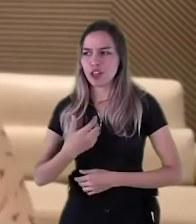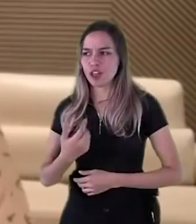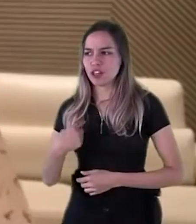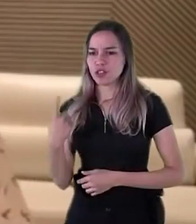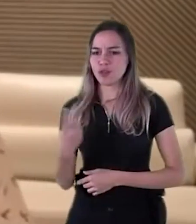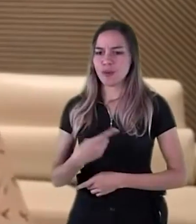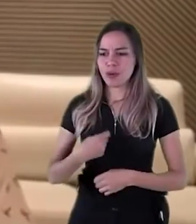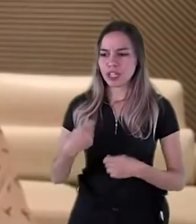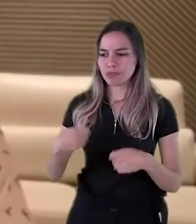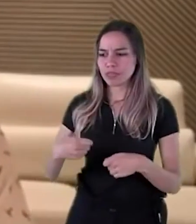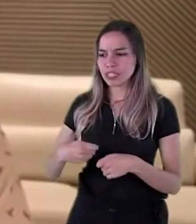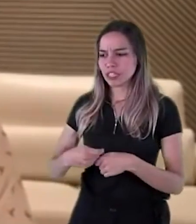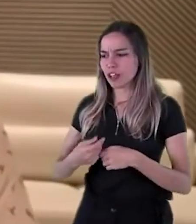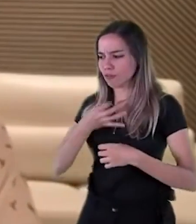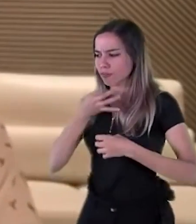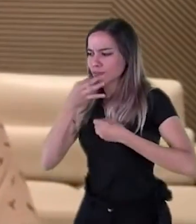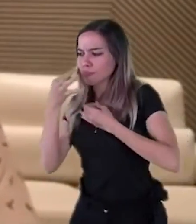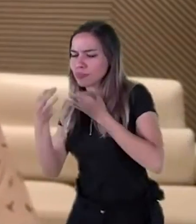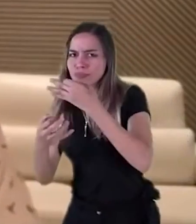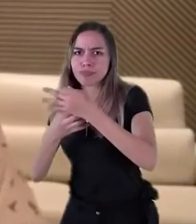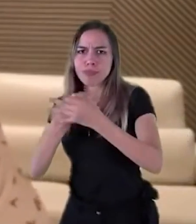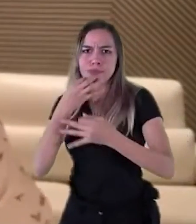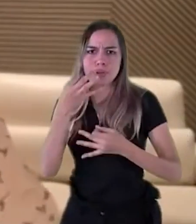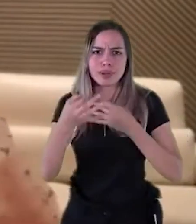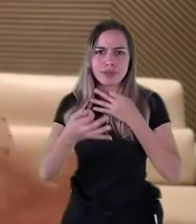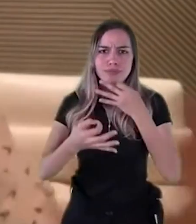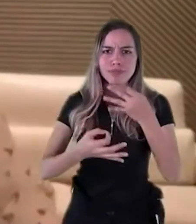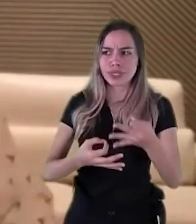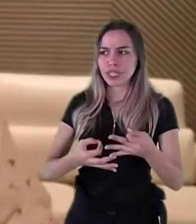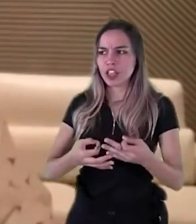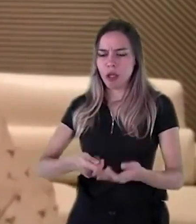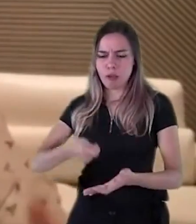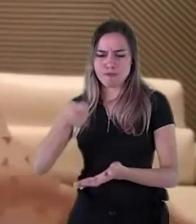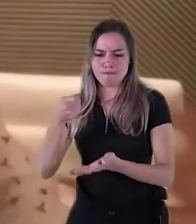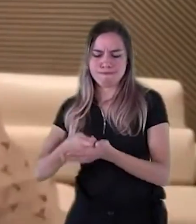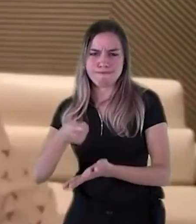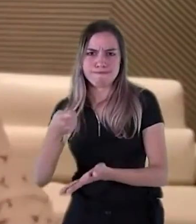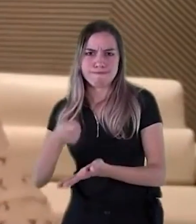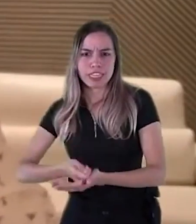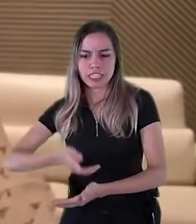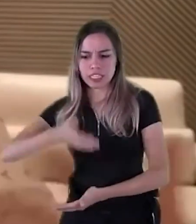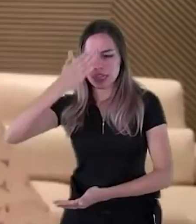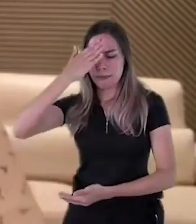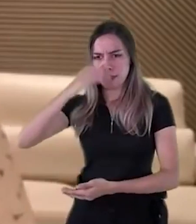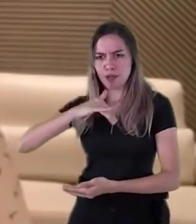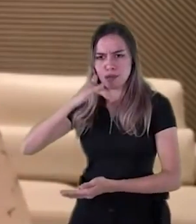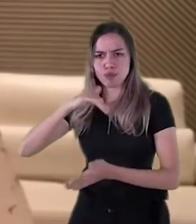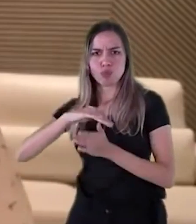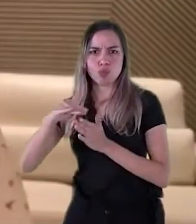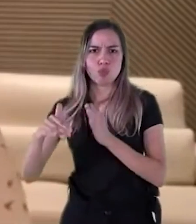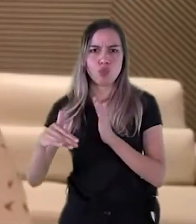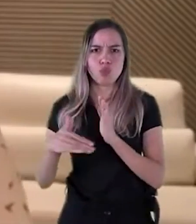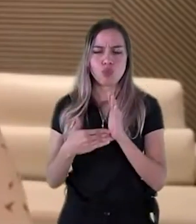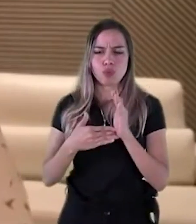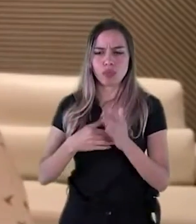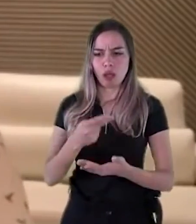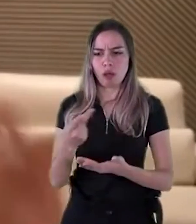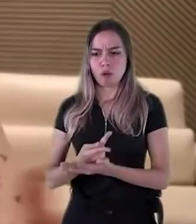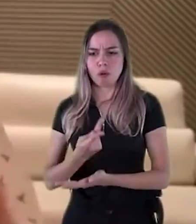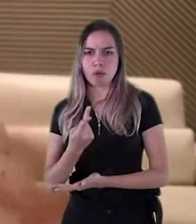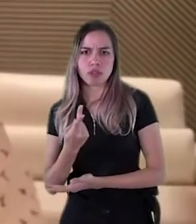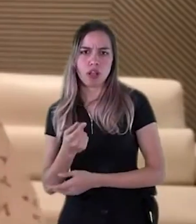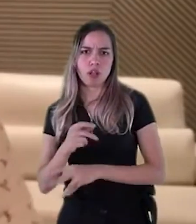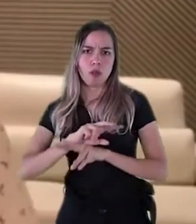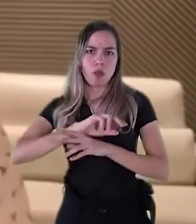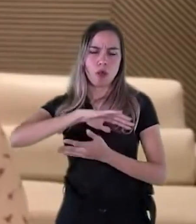precisamos dar opinião sobre alguma coisa. Nós somos obrigados a saber tudo aquilo que está acontecendo. E,